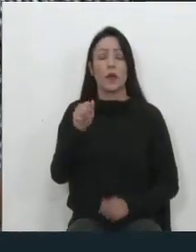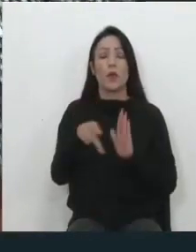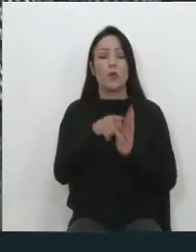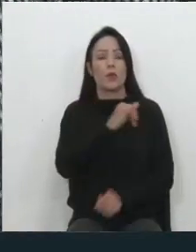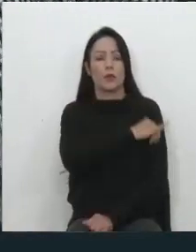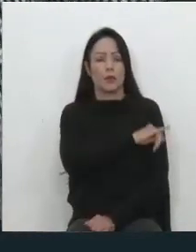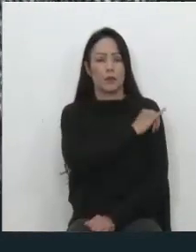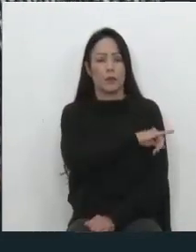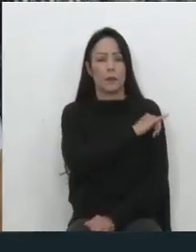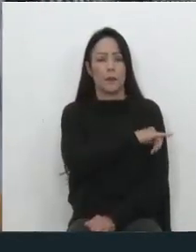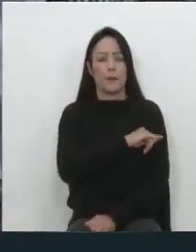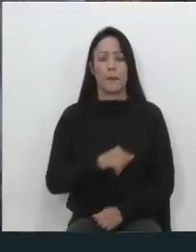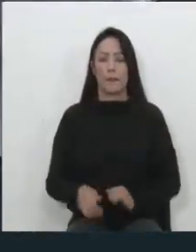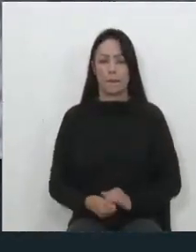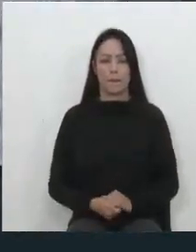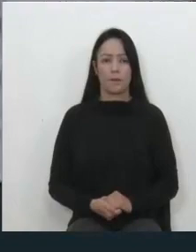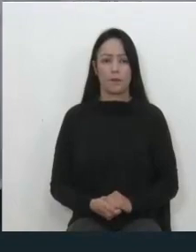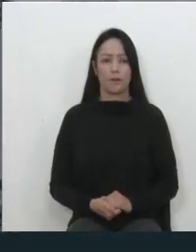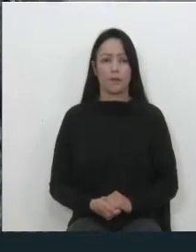Janeiro.